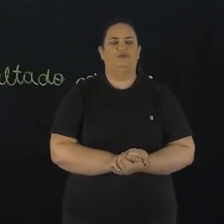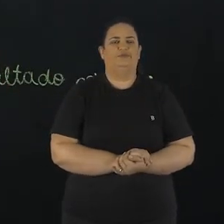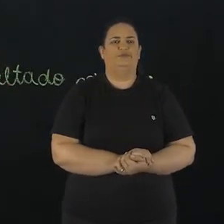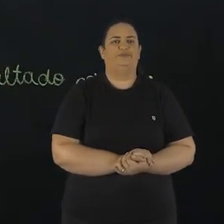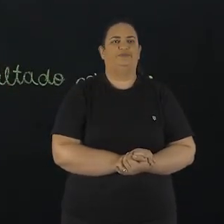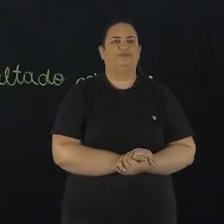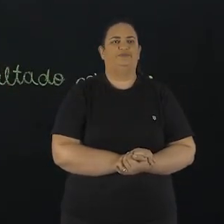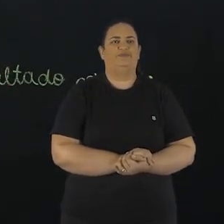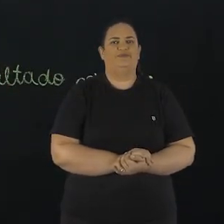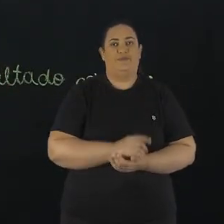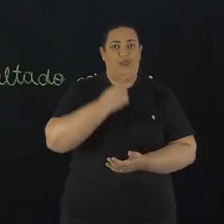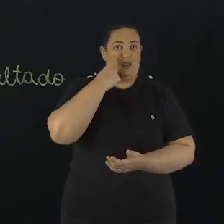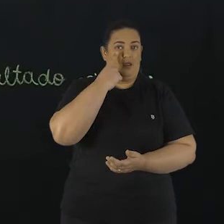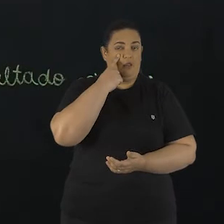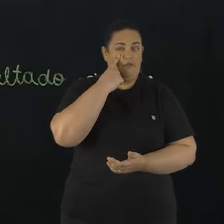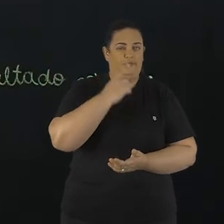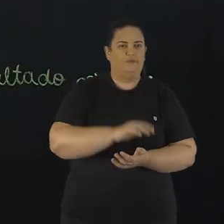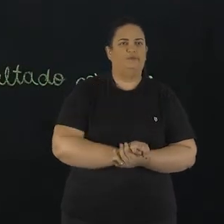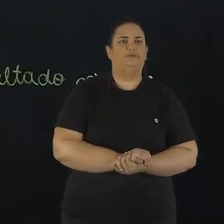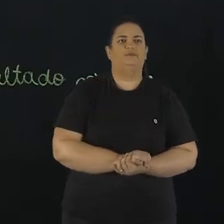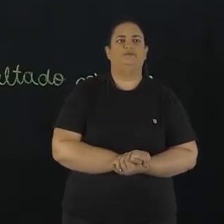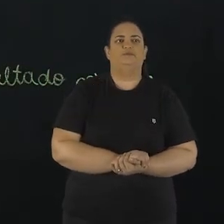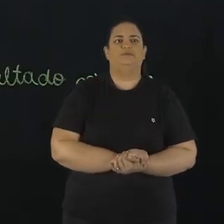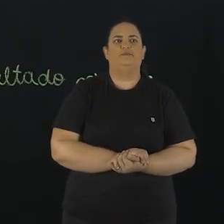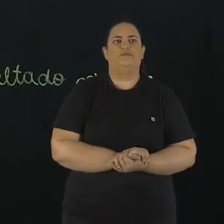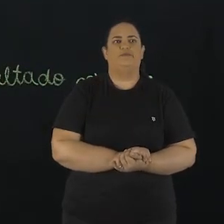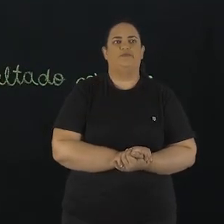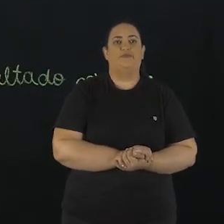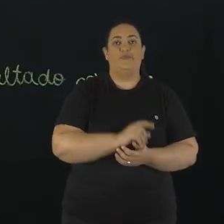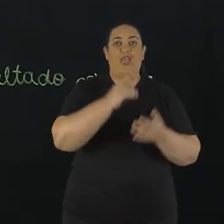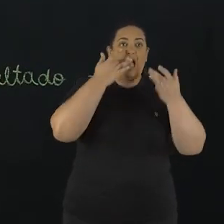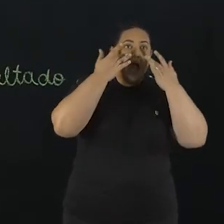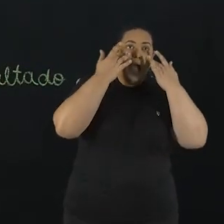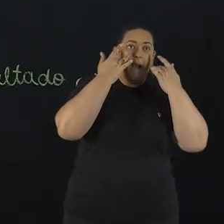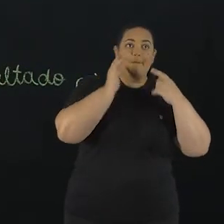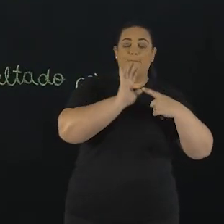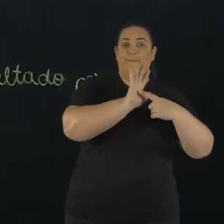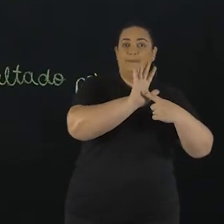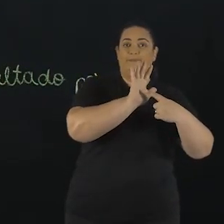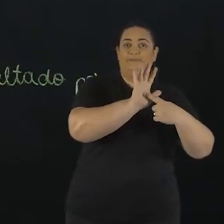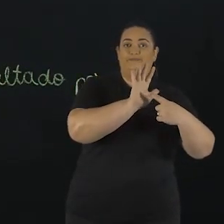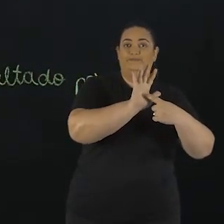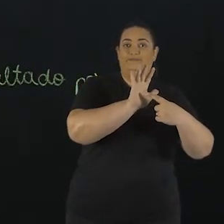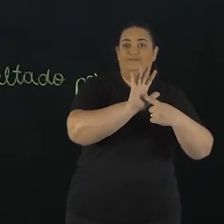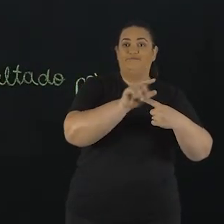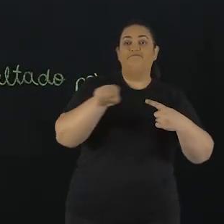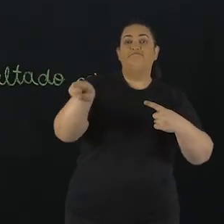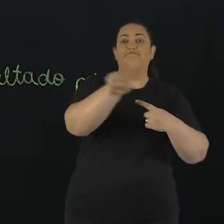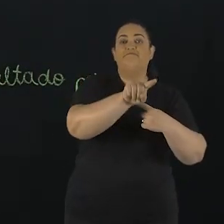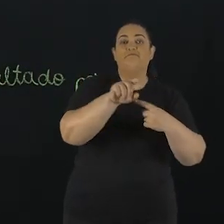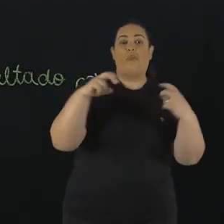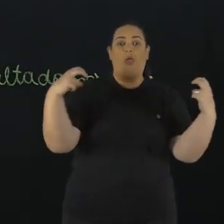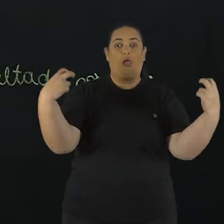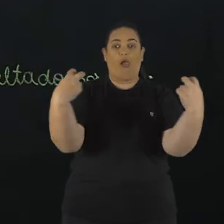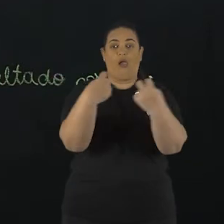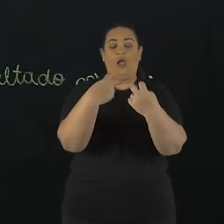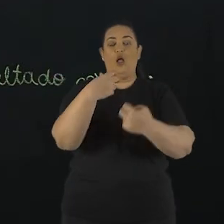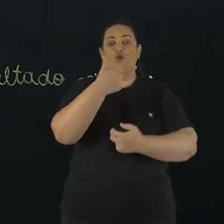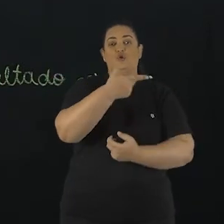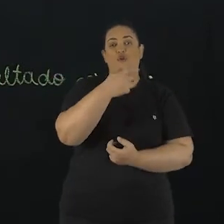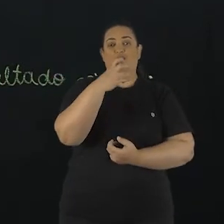valor anterior. Analisemos aqui a seguinte pergunta. A peça da escola foi assistida por